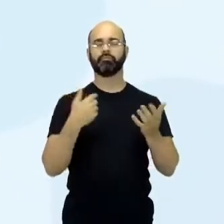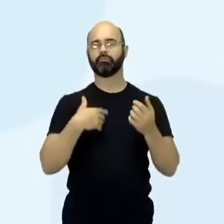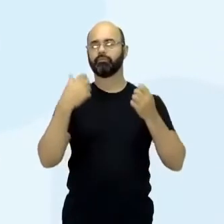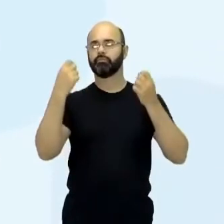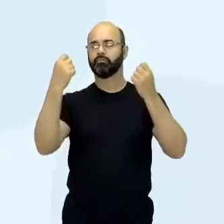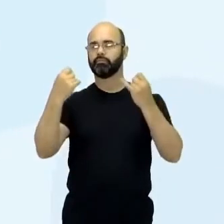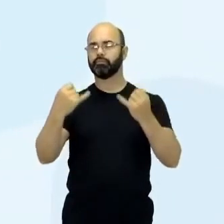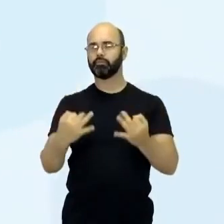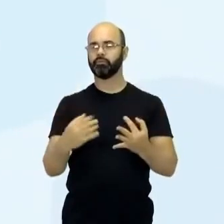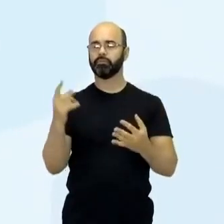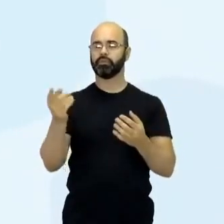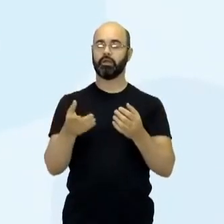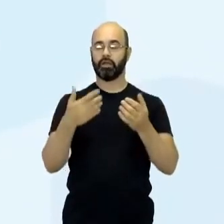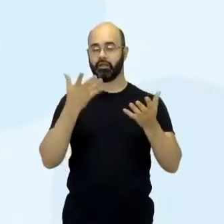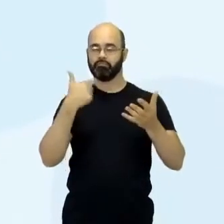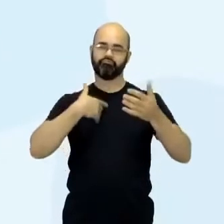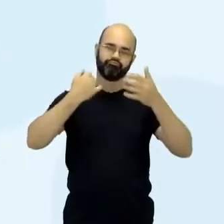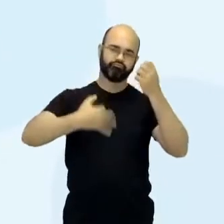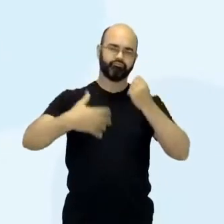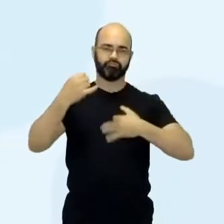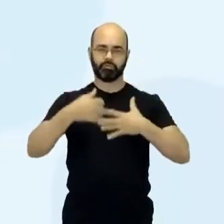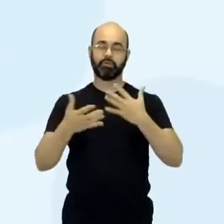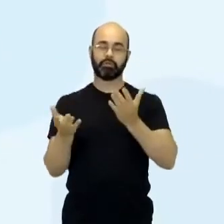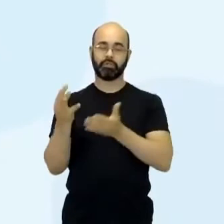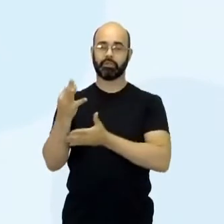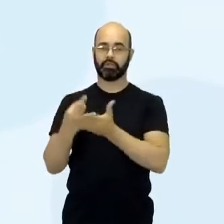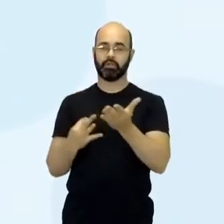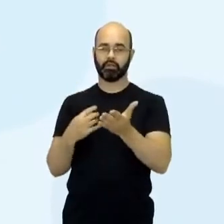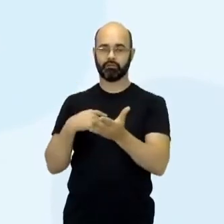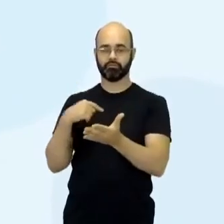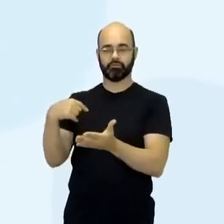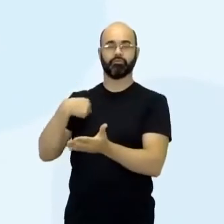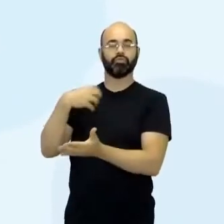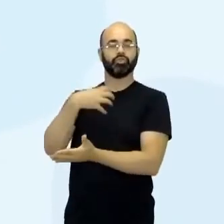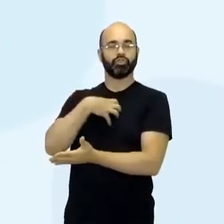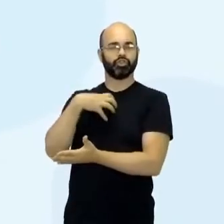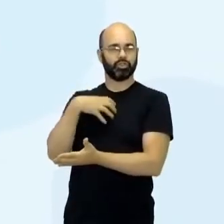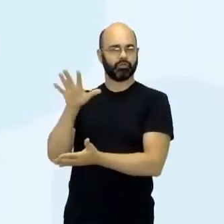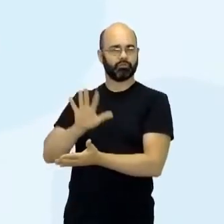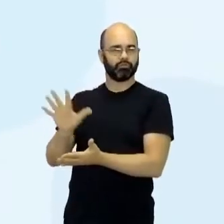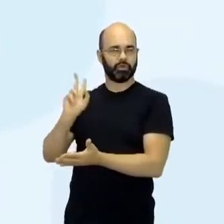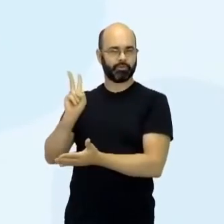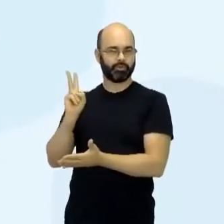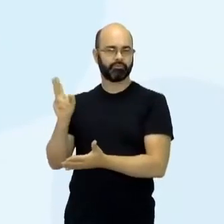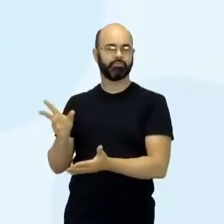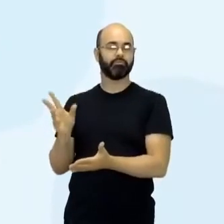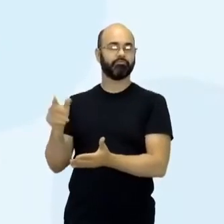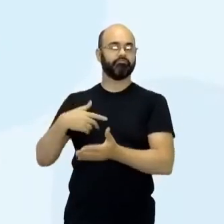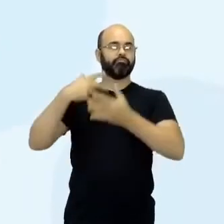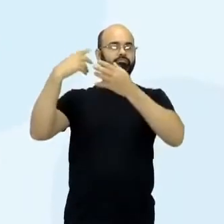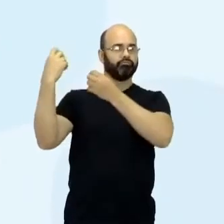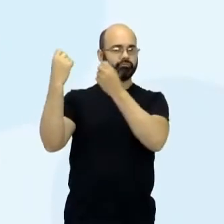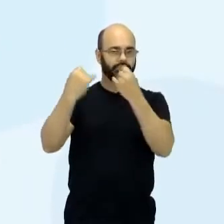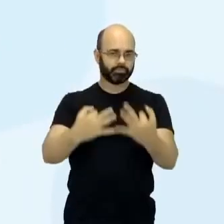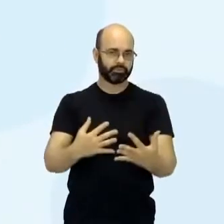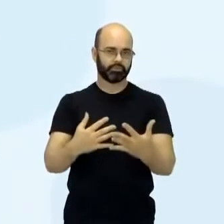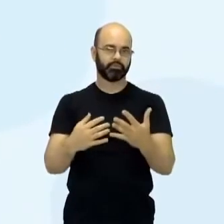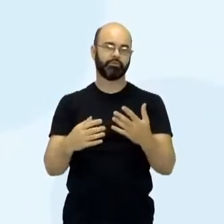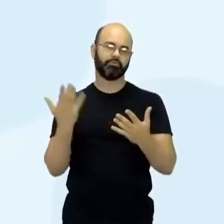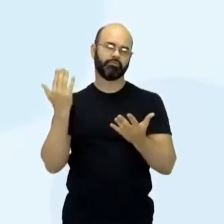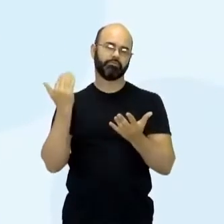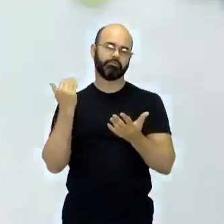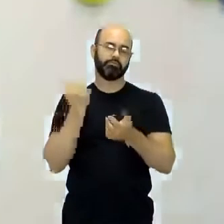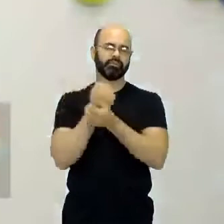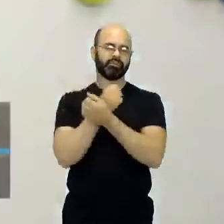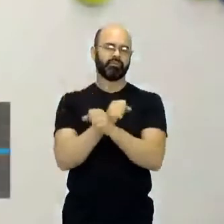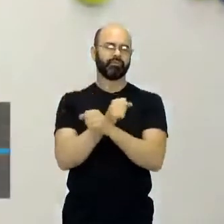baseada nesse texto, está bem? Olha só, o fim da escravidão, né? Vamos pensar por que acabou a escravidão. Até eu vou